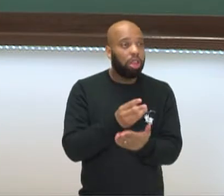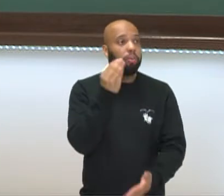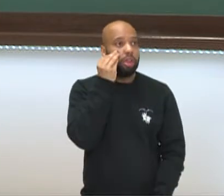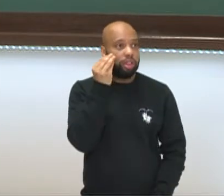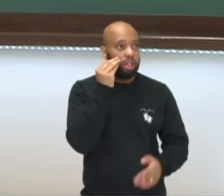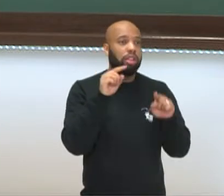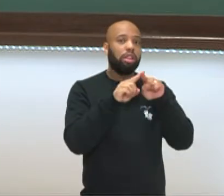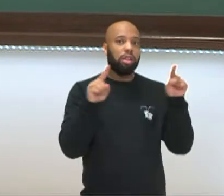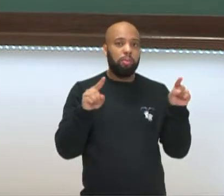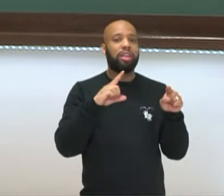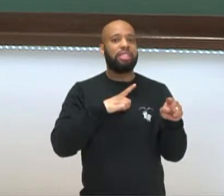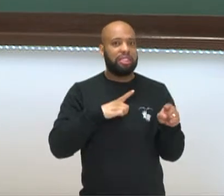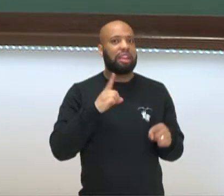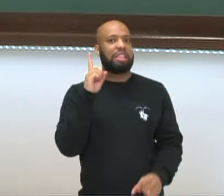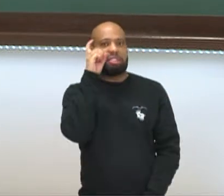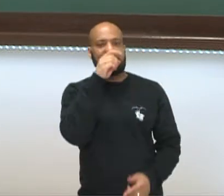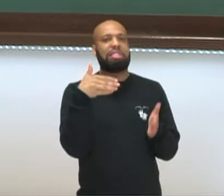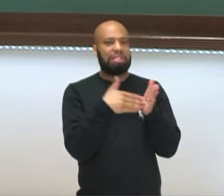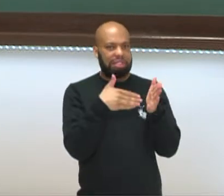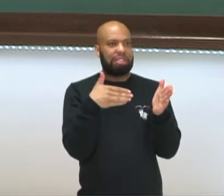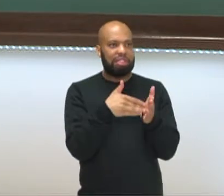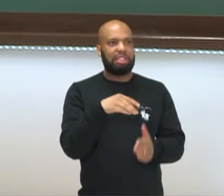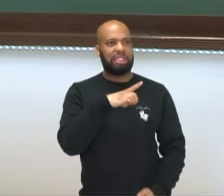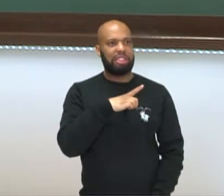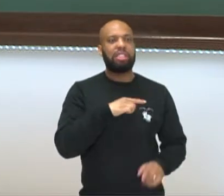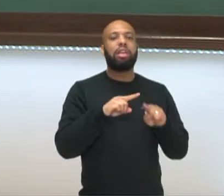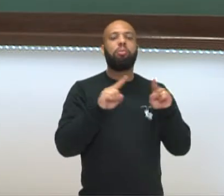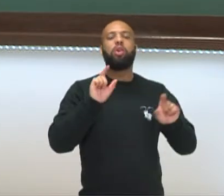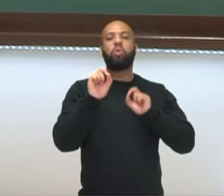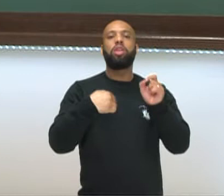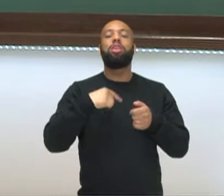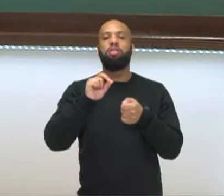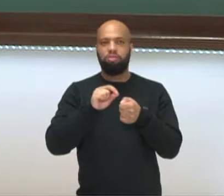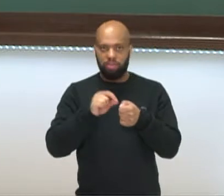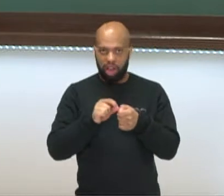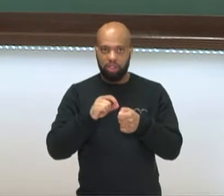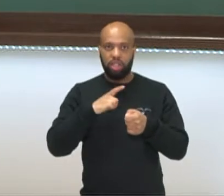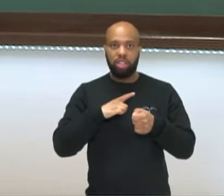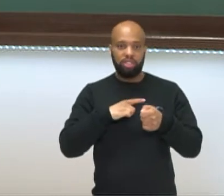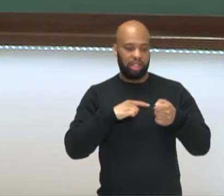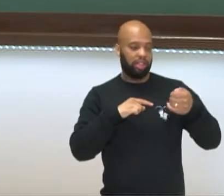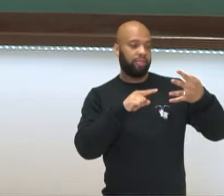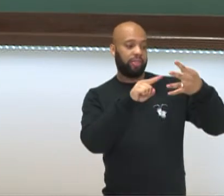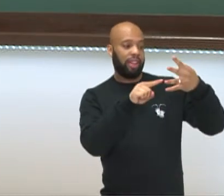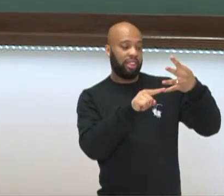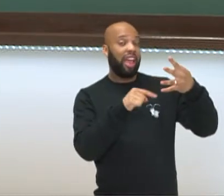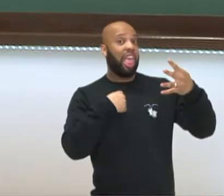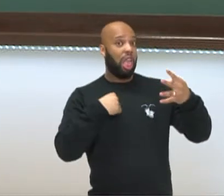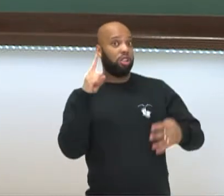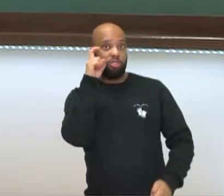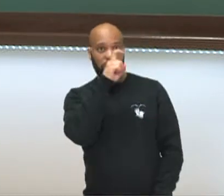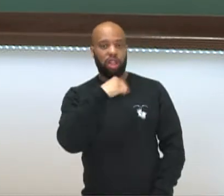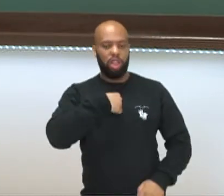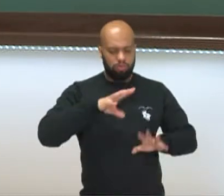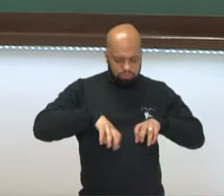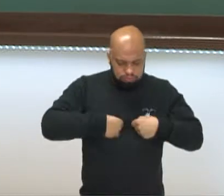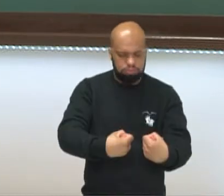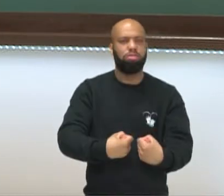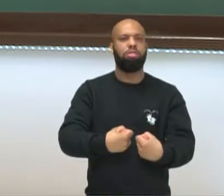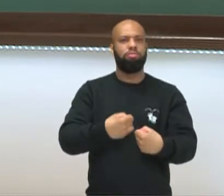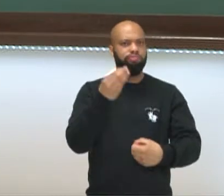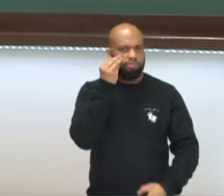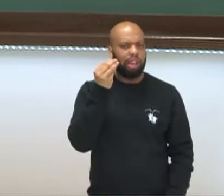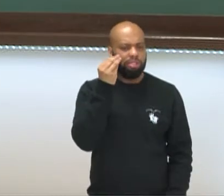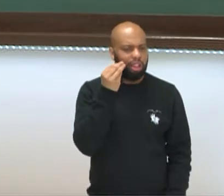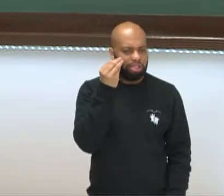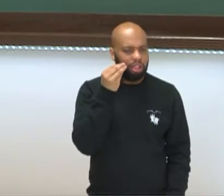mas tenho bastante dificuldade para isso. Só que aí o que eu faço nessas duas habilidades que eu tenho dificuldade? Eu me esforço mais.